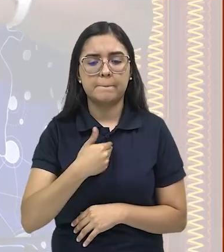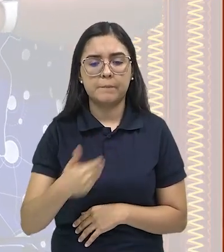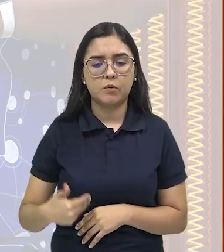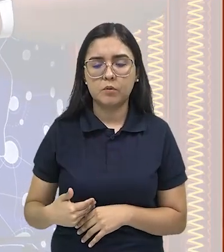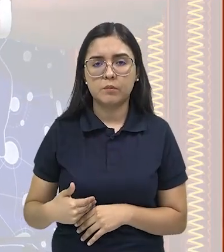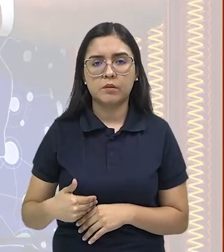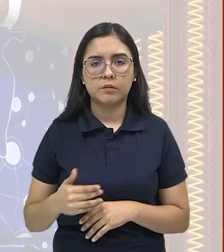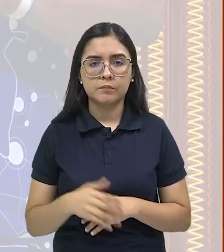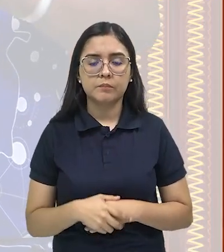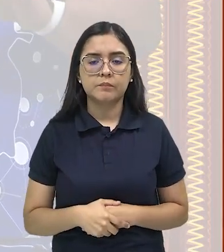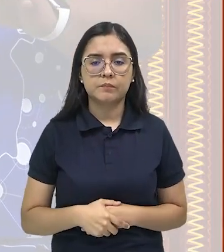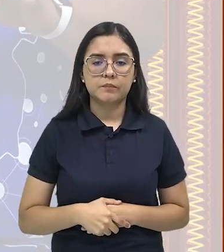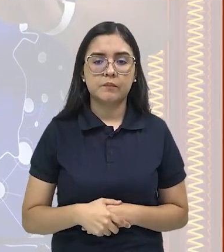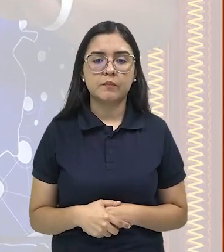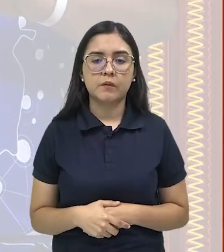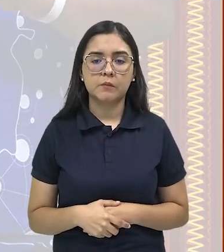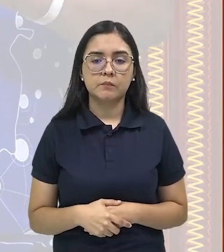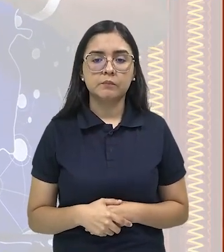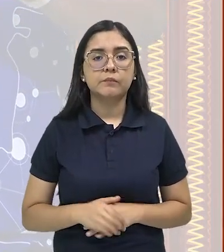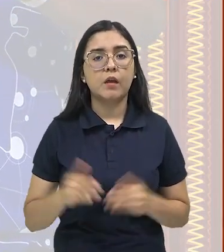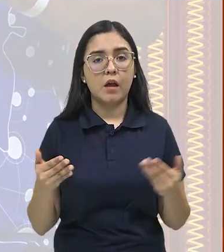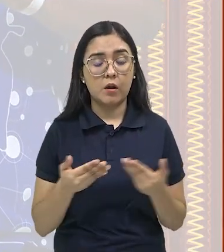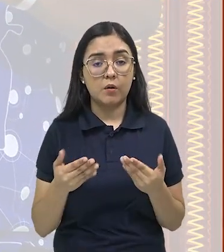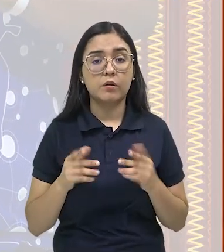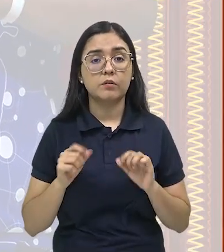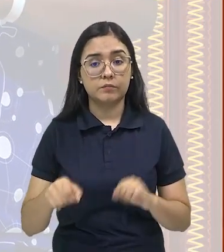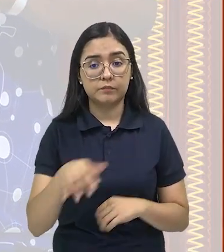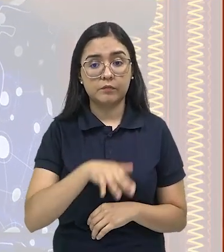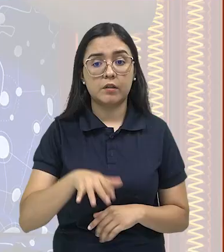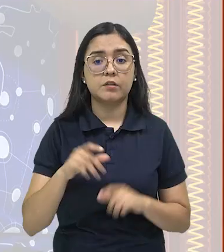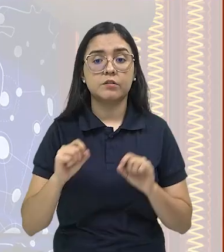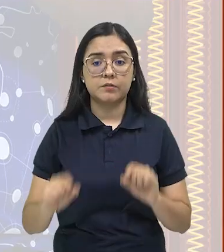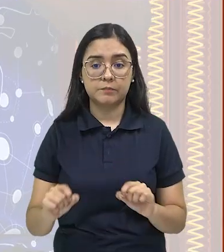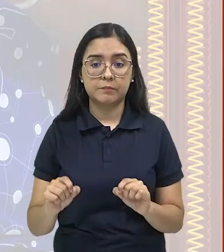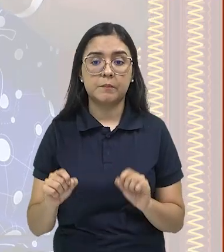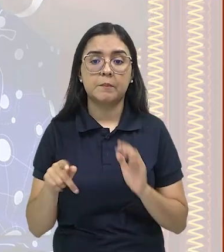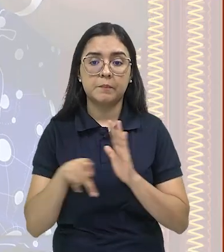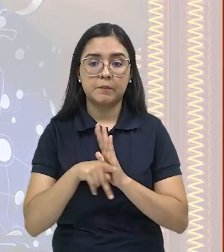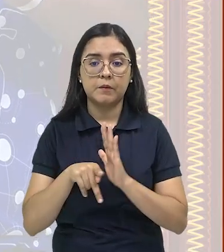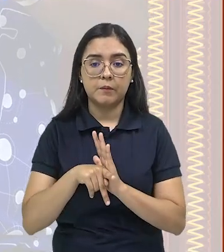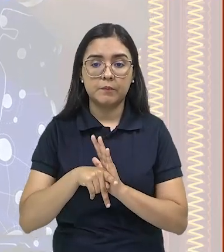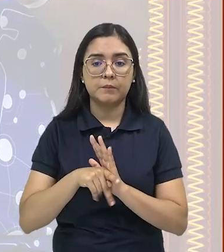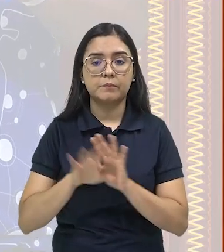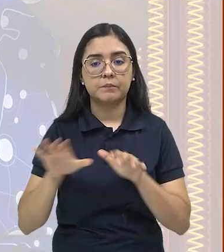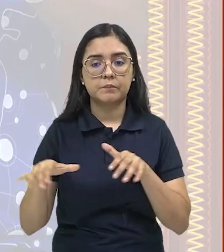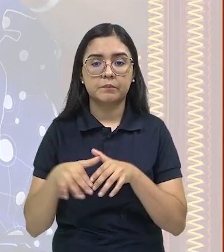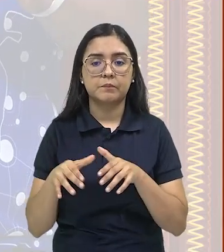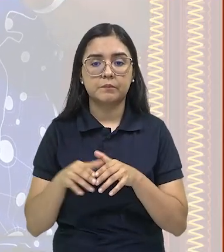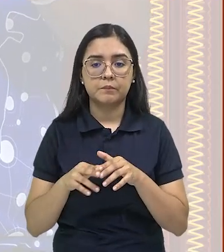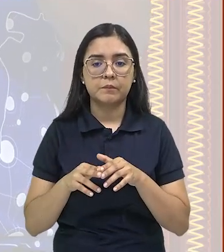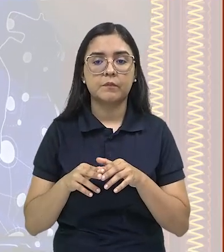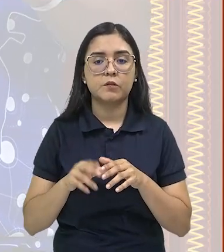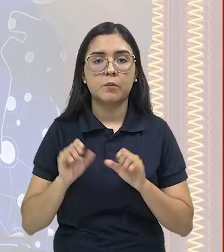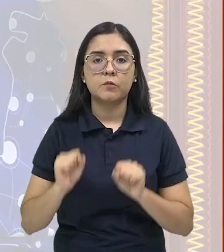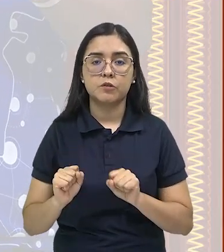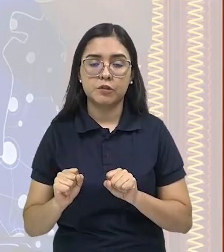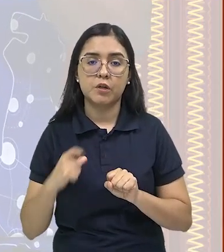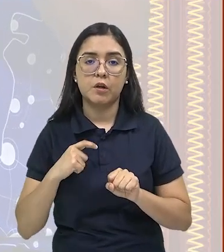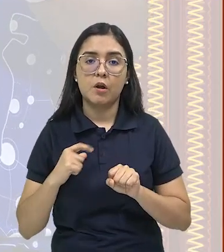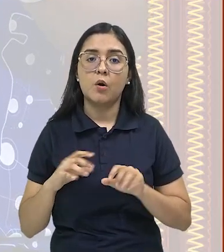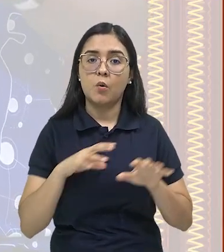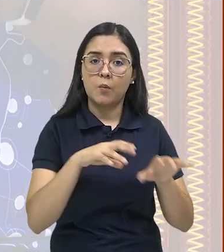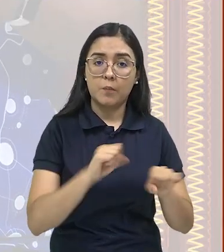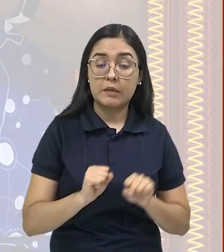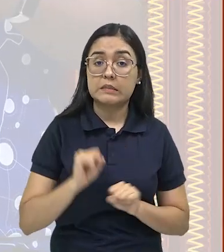não ocupadas ou mesmo devolutas, agora passariam a ser de propriedade da União e elas só poderiam ser ocupadas a partir do momento